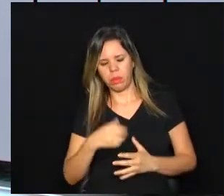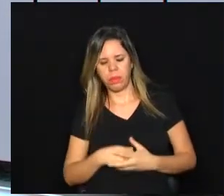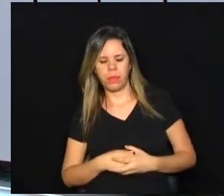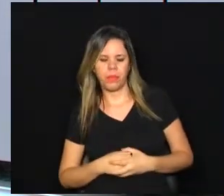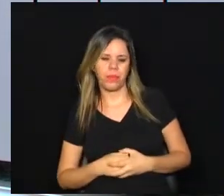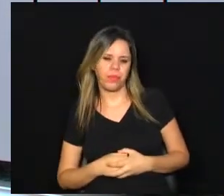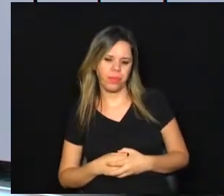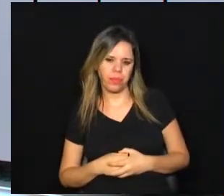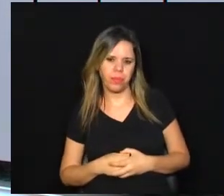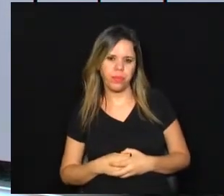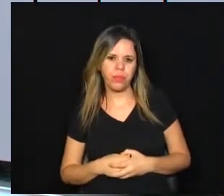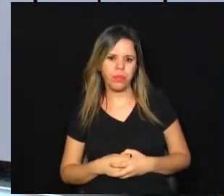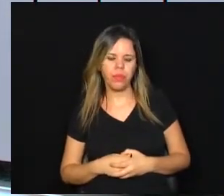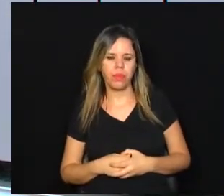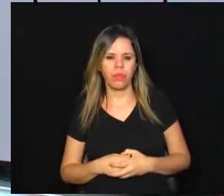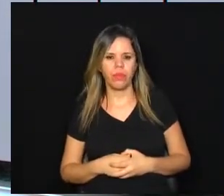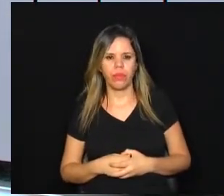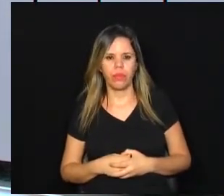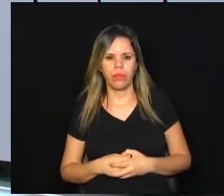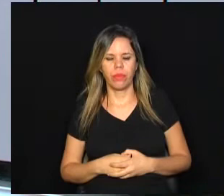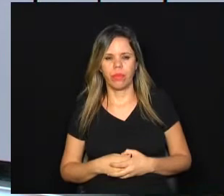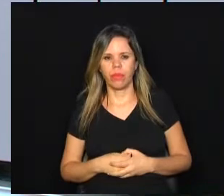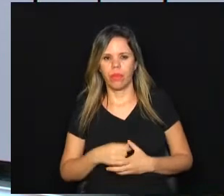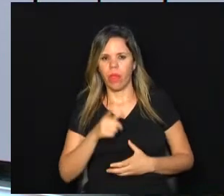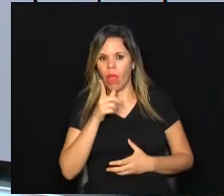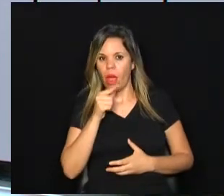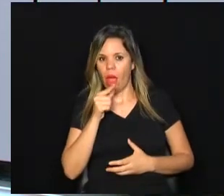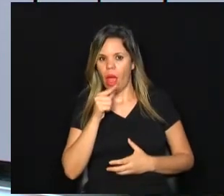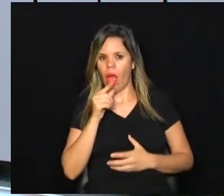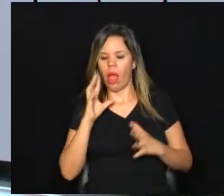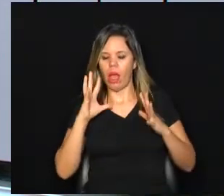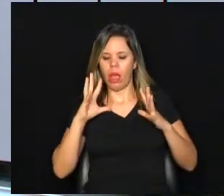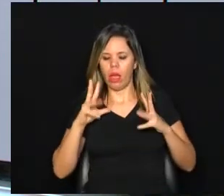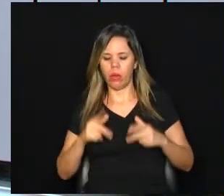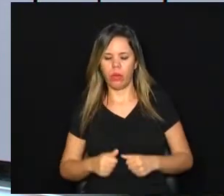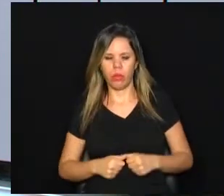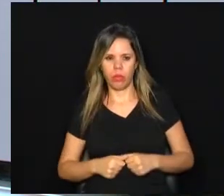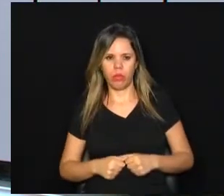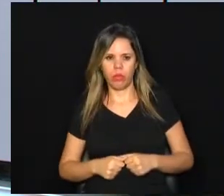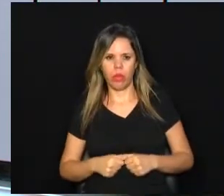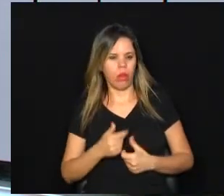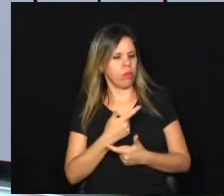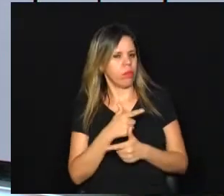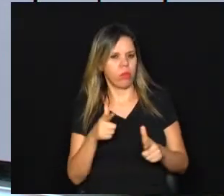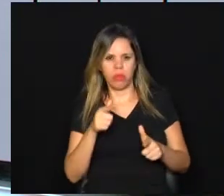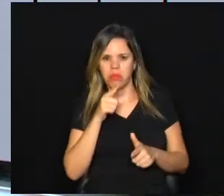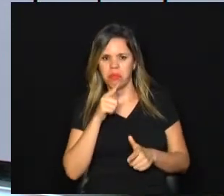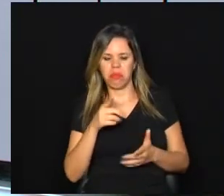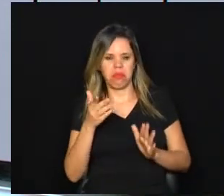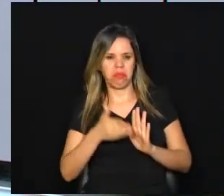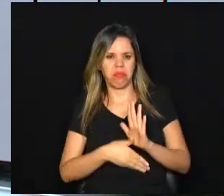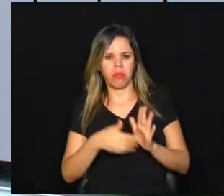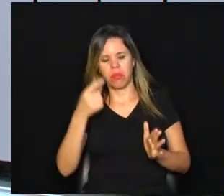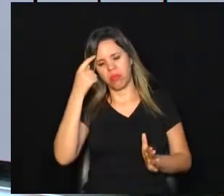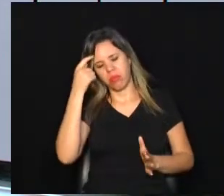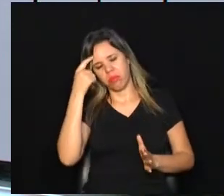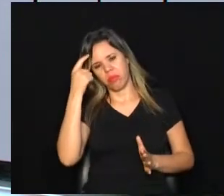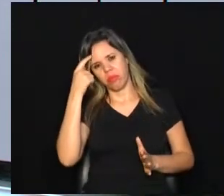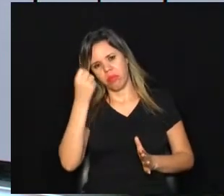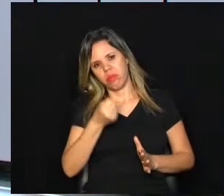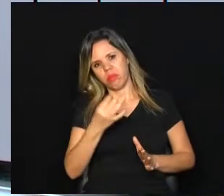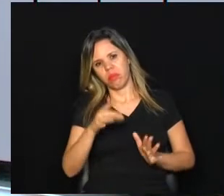Com relação à água potável, nós não temos também, eu não tenho de cabeça agora os